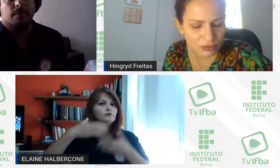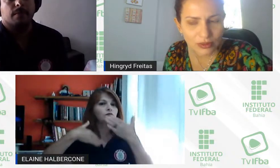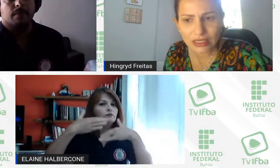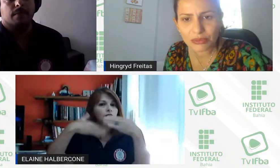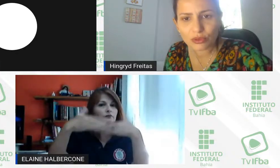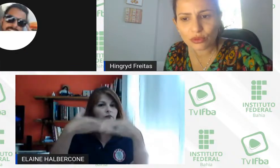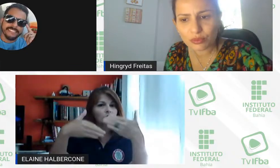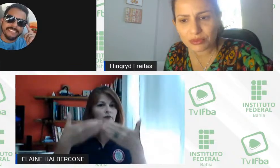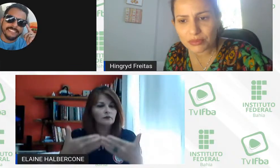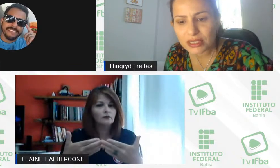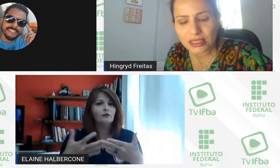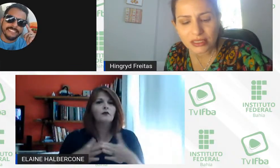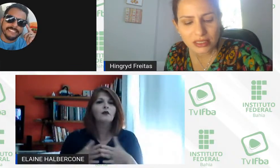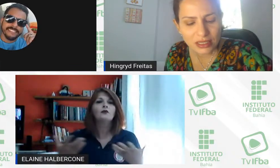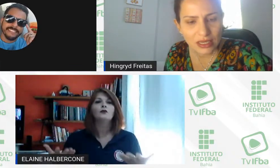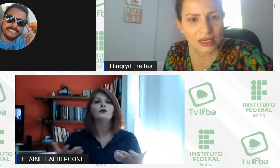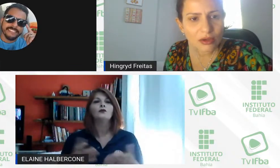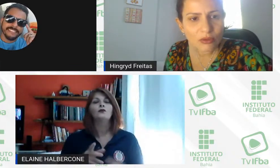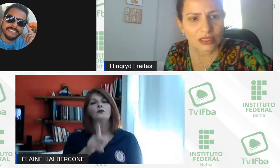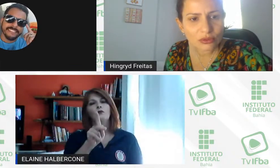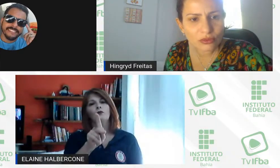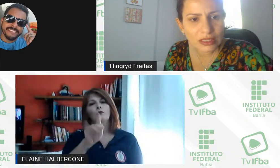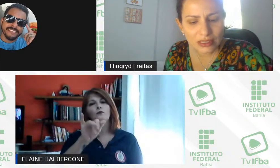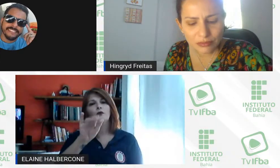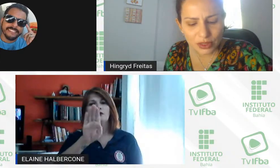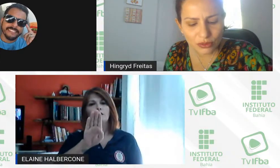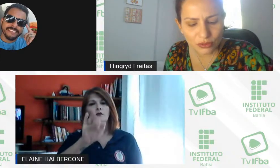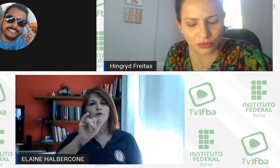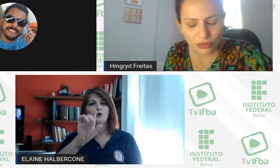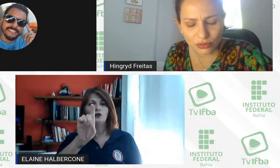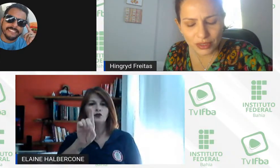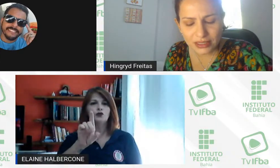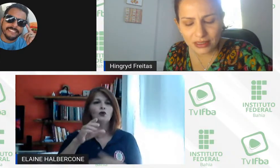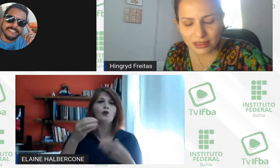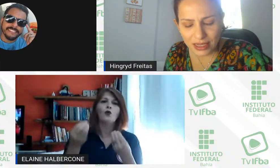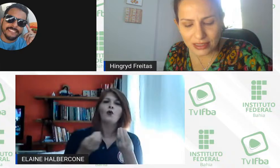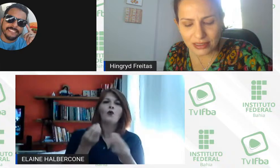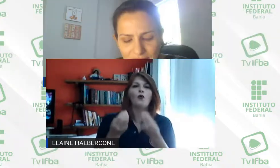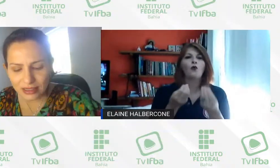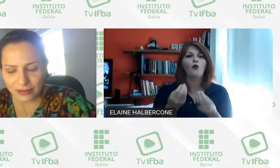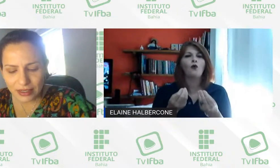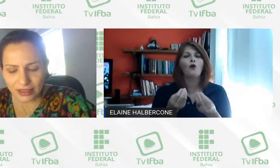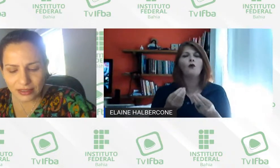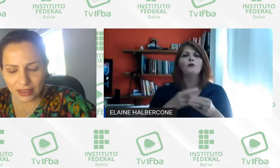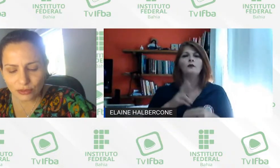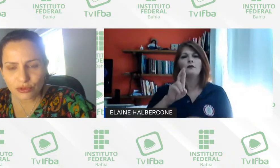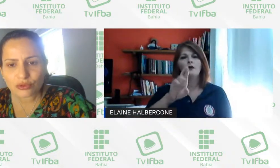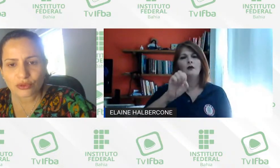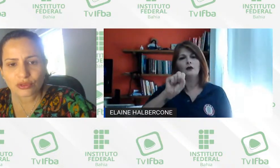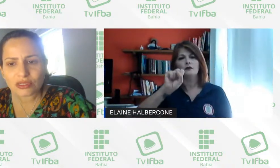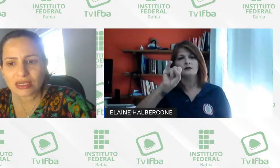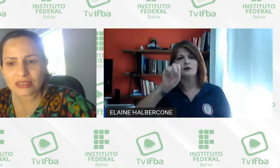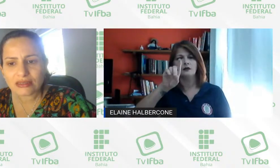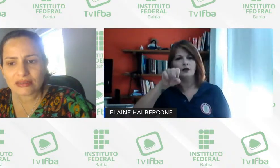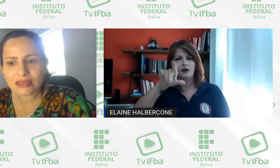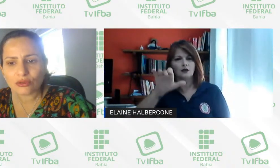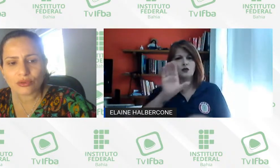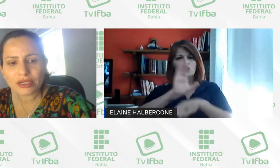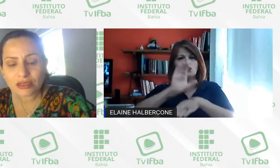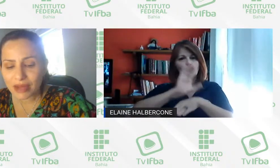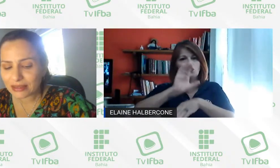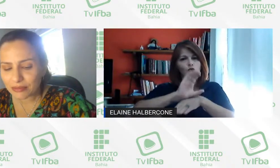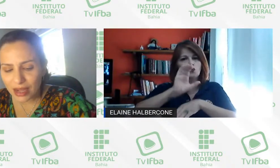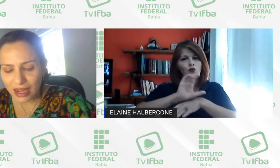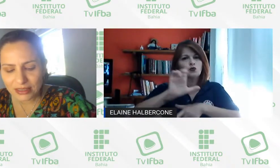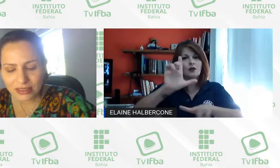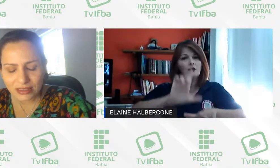desenvolvidas, tanto no âmbito do PIBID, quanto no âmbito do Residência, né, dos cursos de